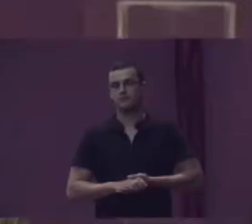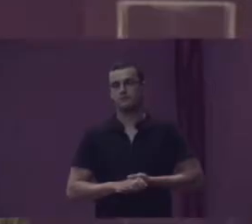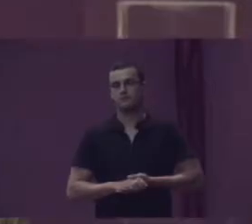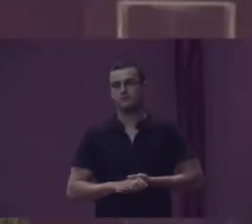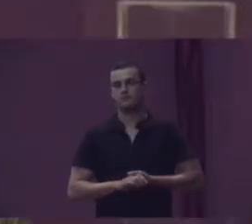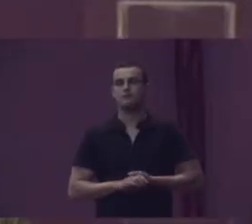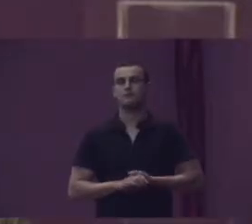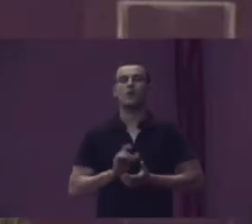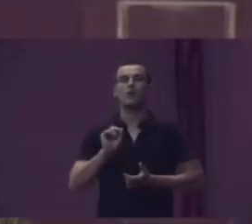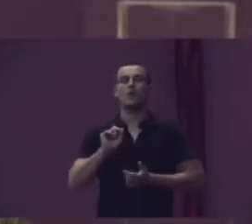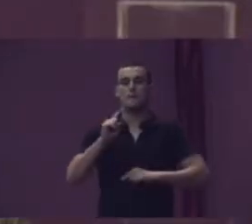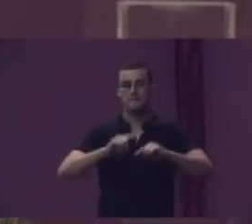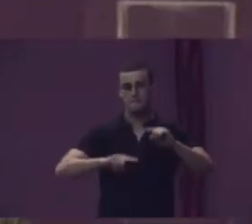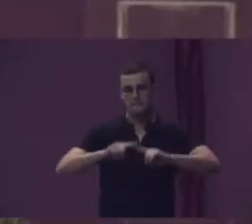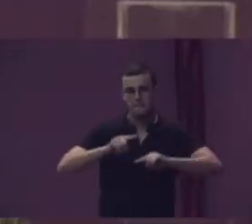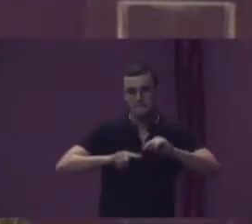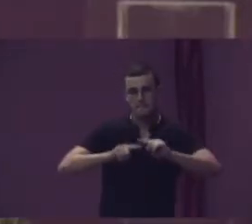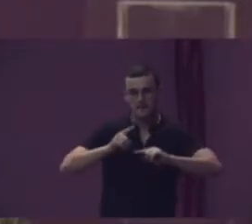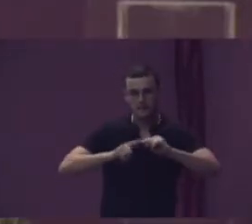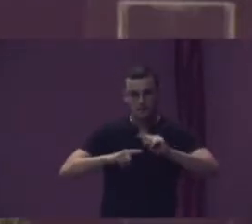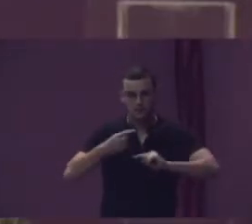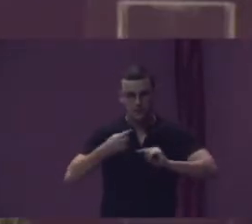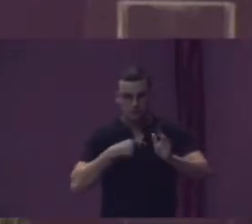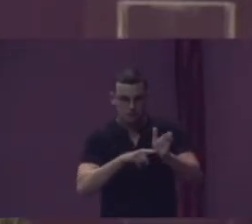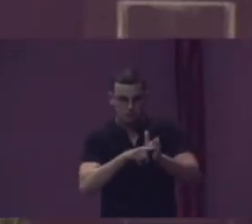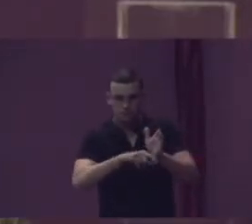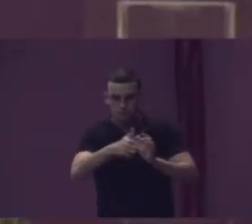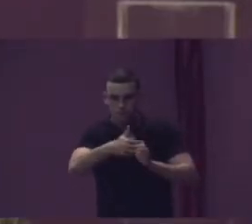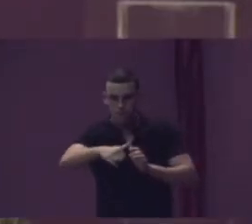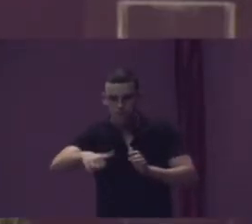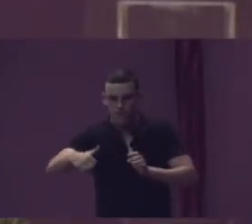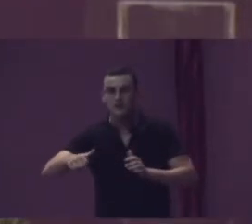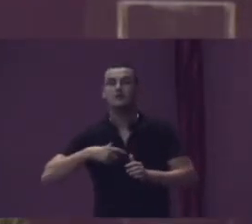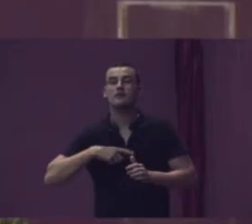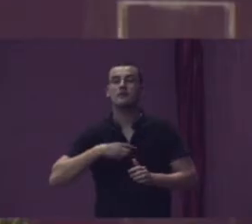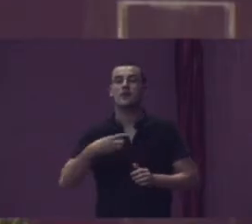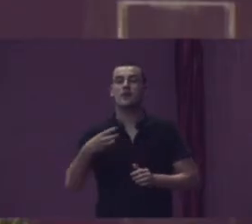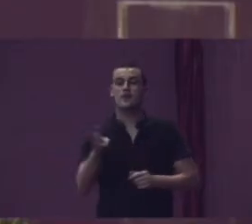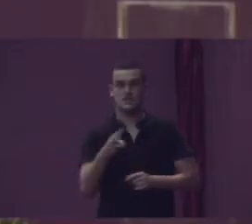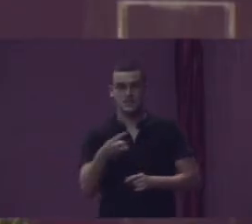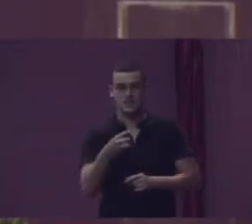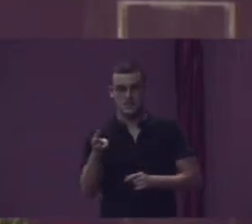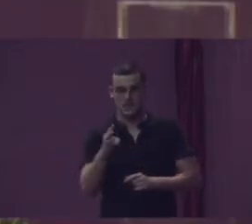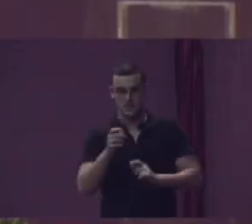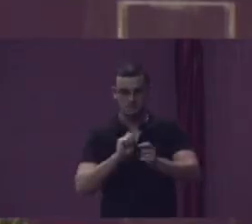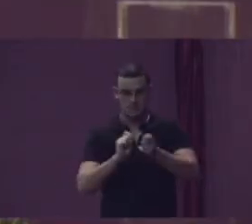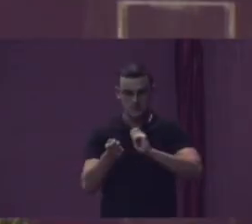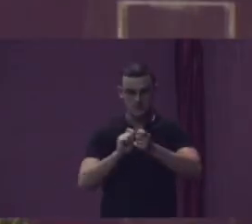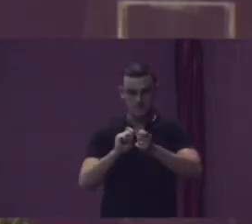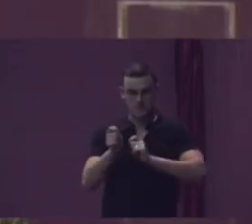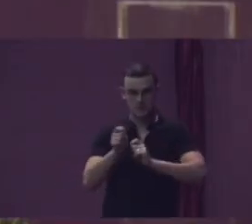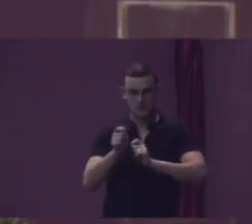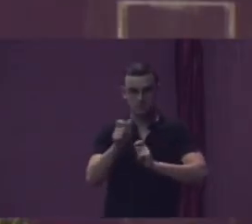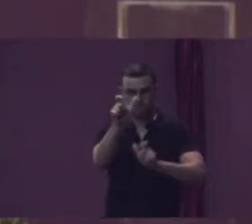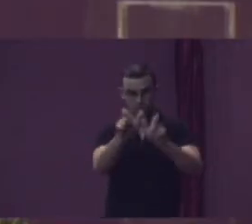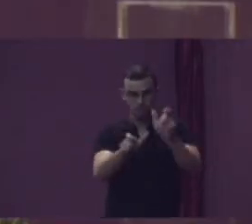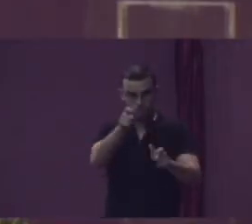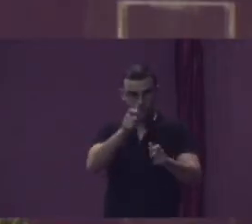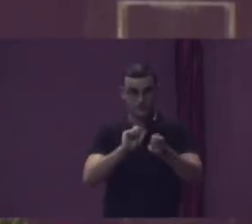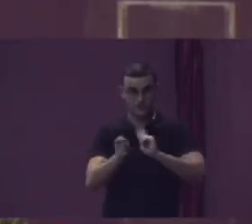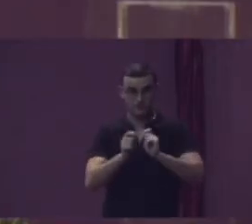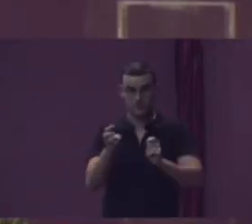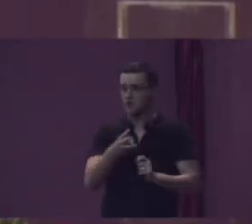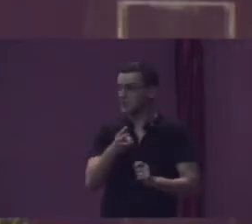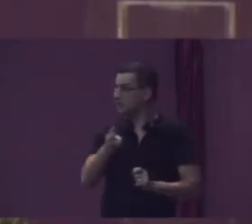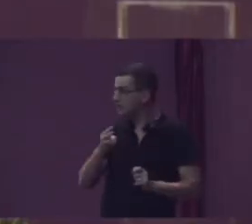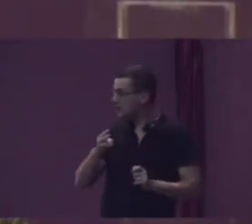material analisado a partir de 33 entrevistas com mulheres que realizaram cesárea no setor privado, que, como a Duca já disse, né,